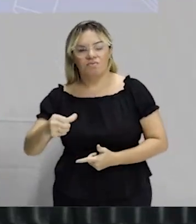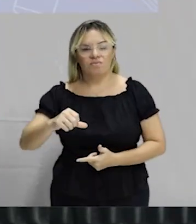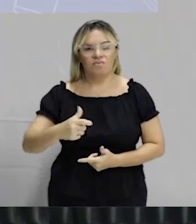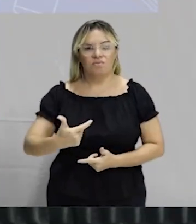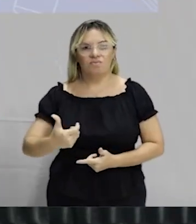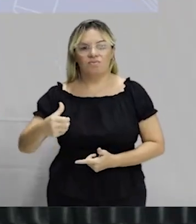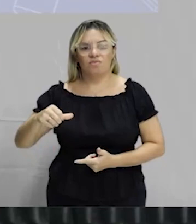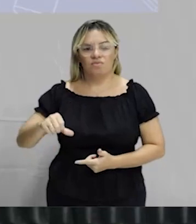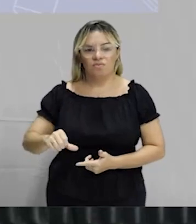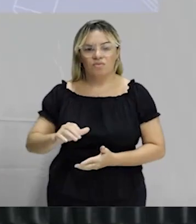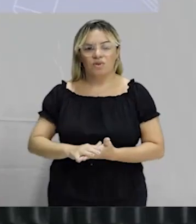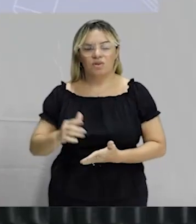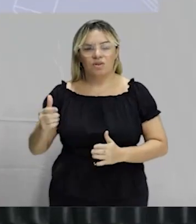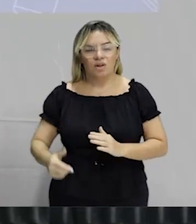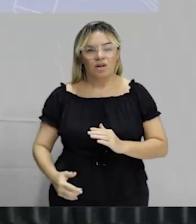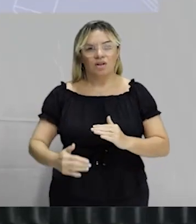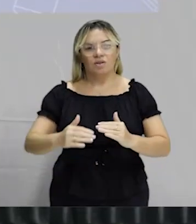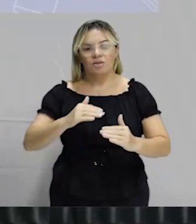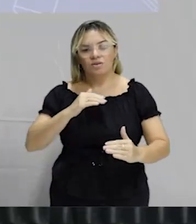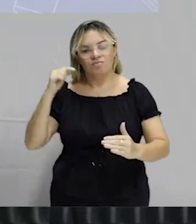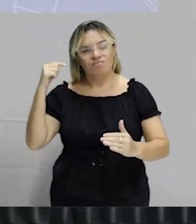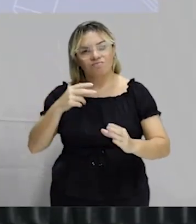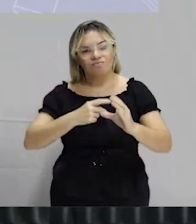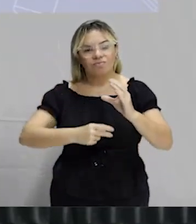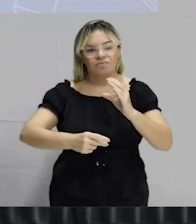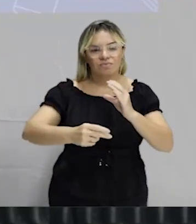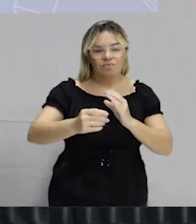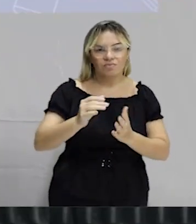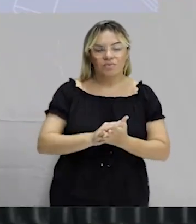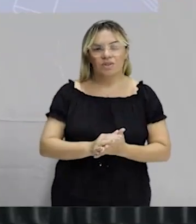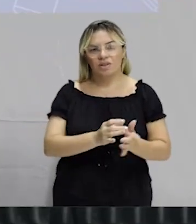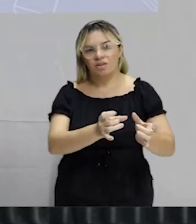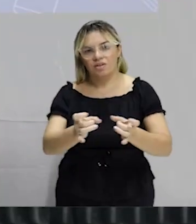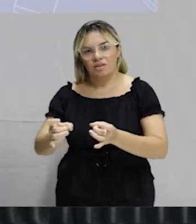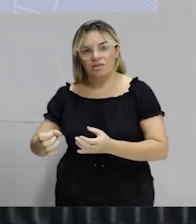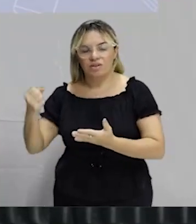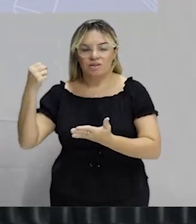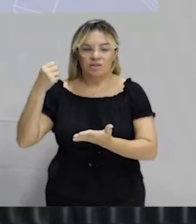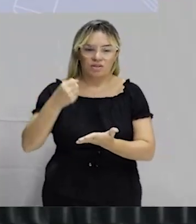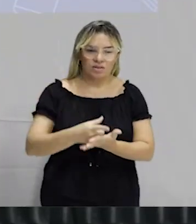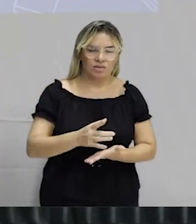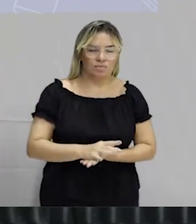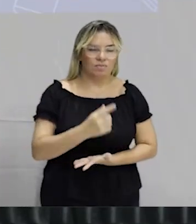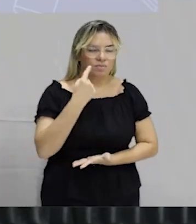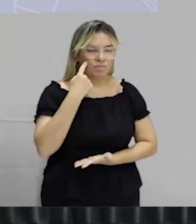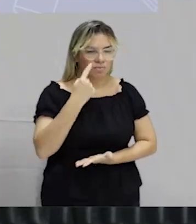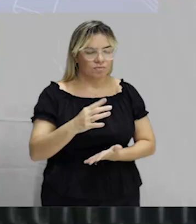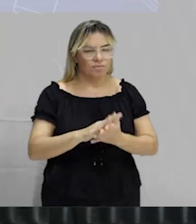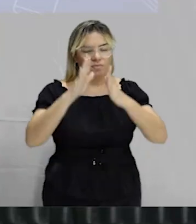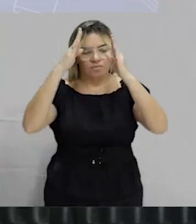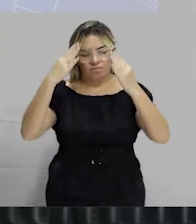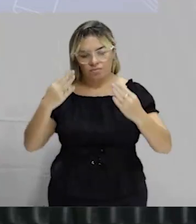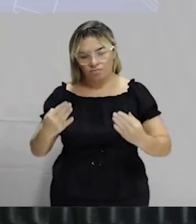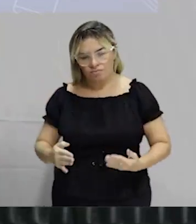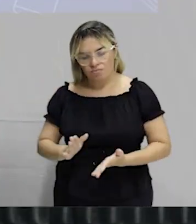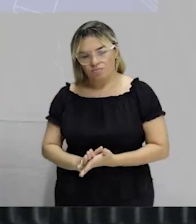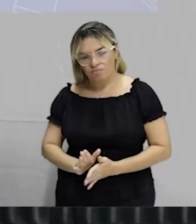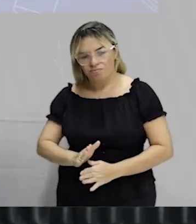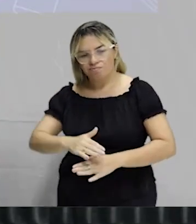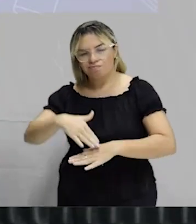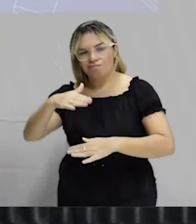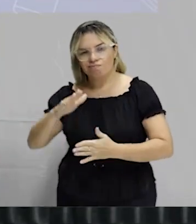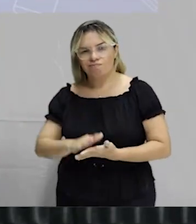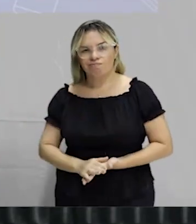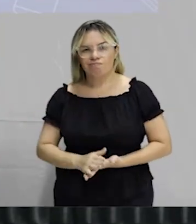esse capitalismo especulativo. Que a partir desse olhar, você terá mais